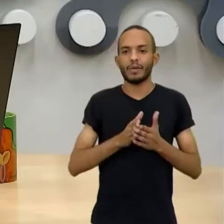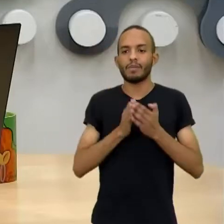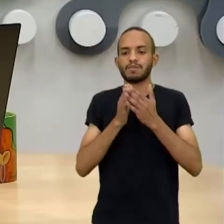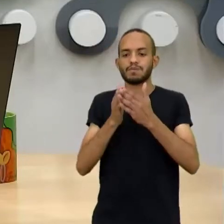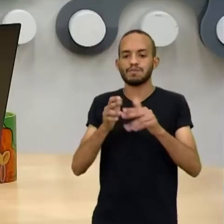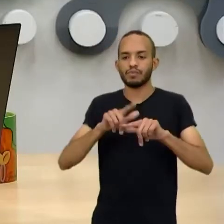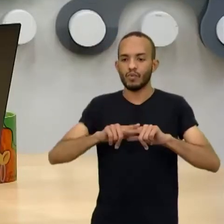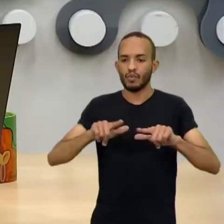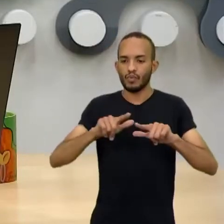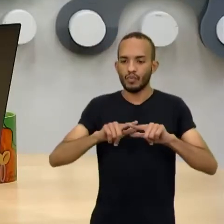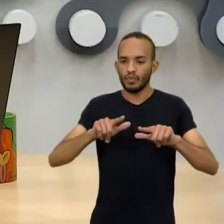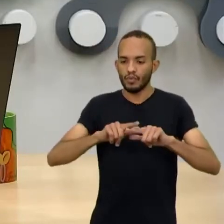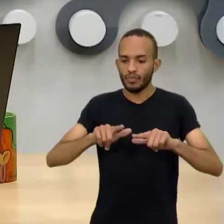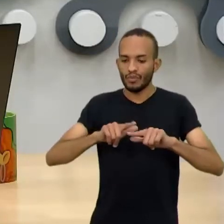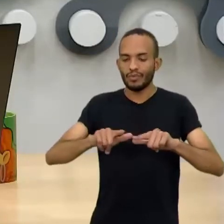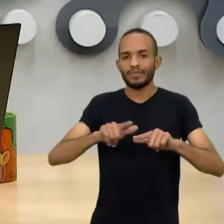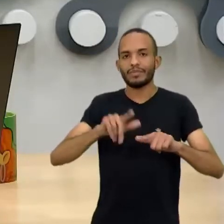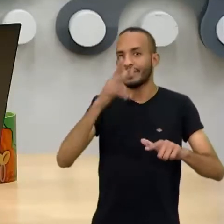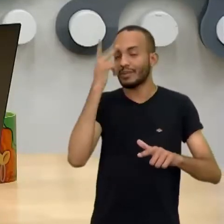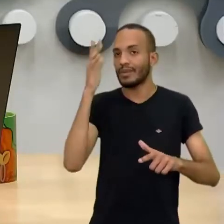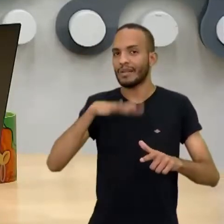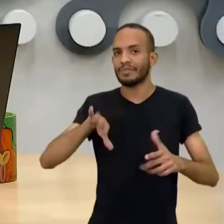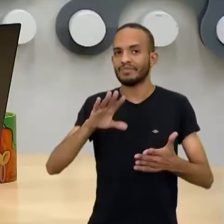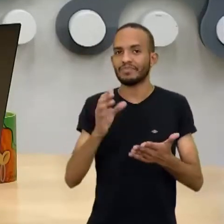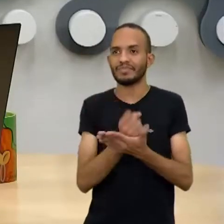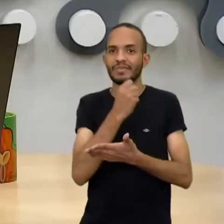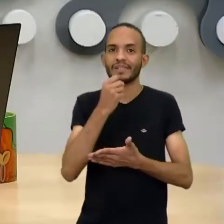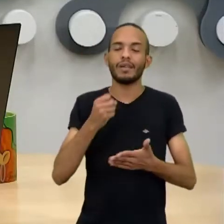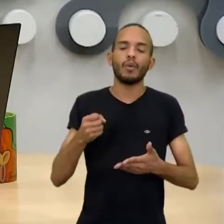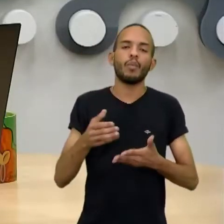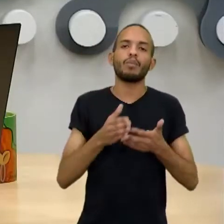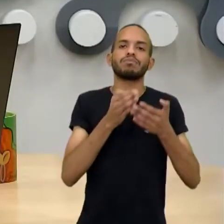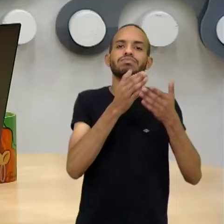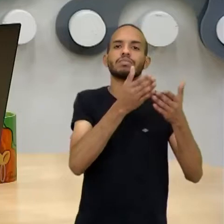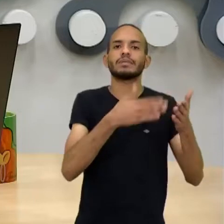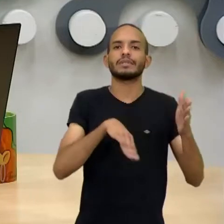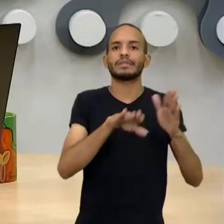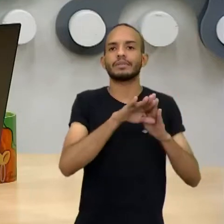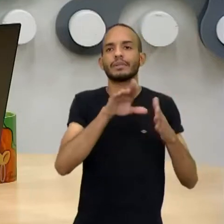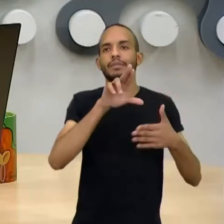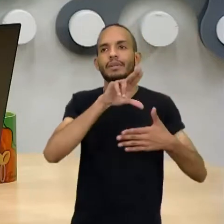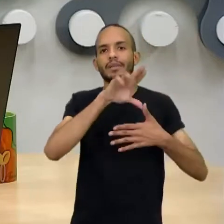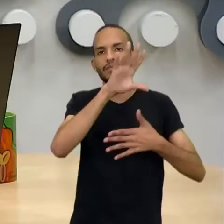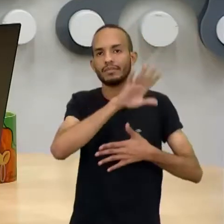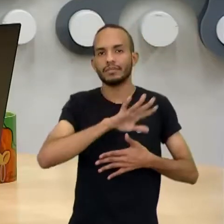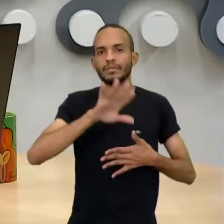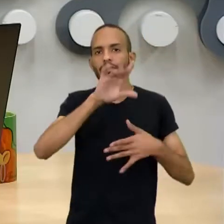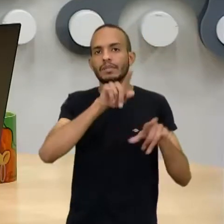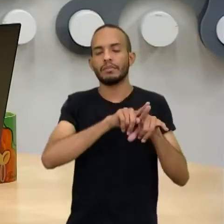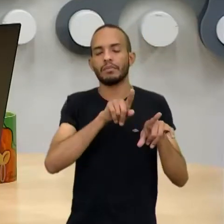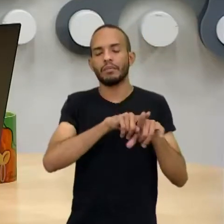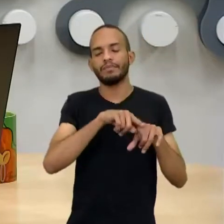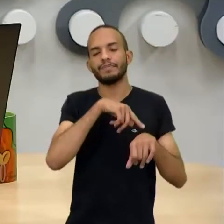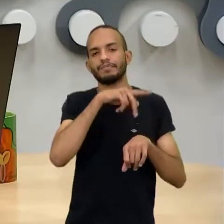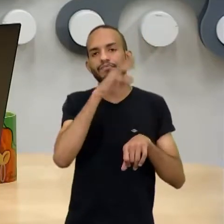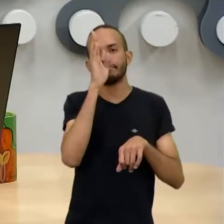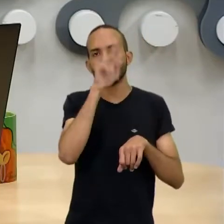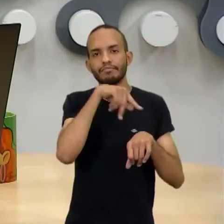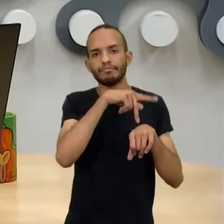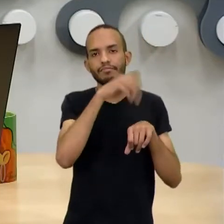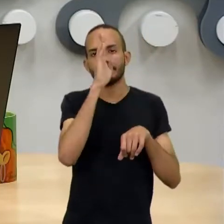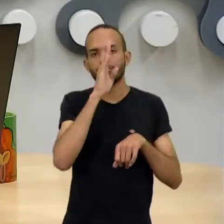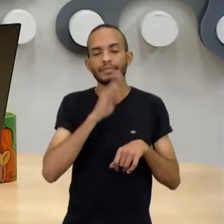demográfico de tantas pessoas que foram sequestradas de lá e trazidas para o Brasil, né, para a América em geral. E a gente tem essa questão também